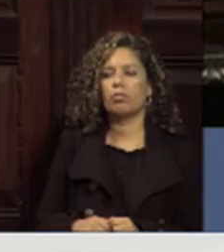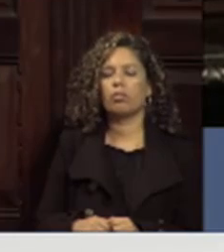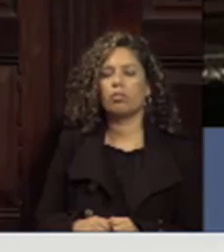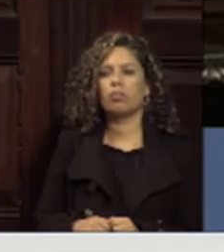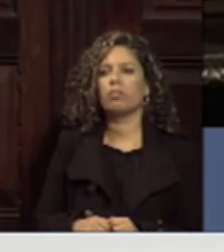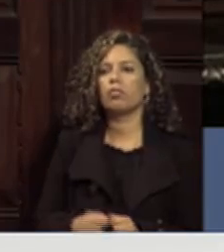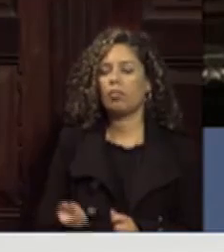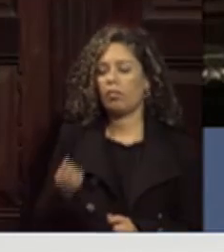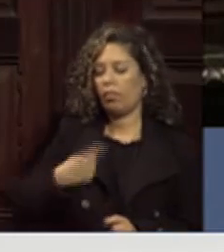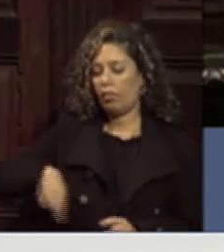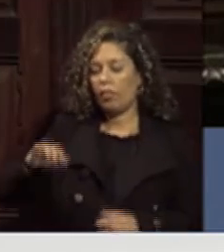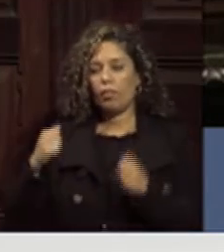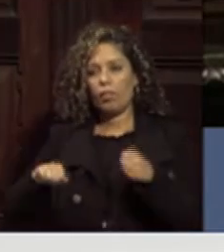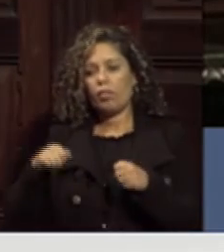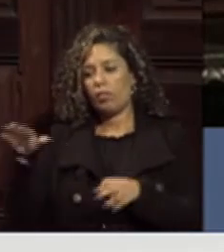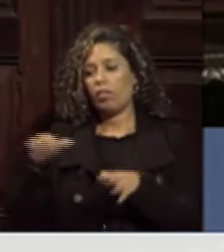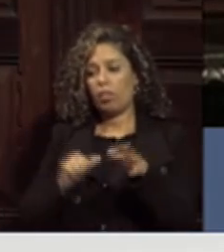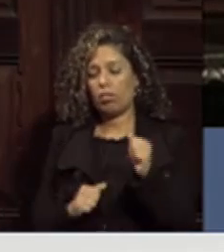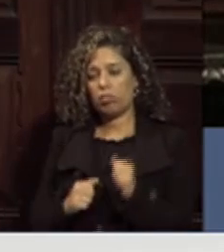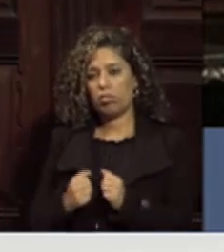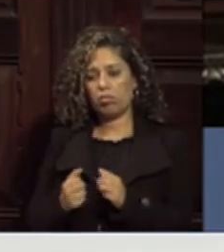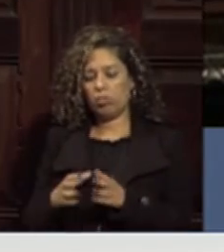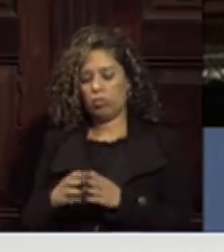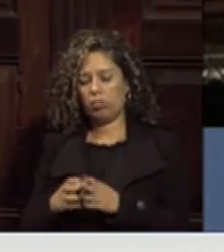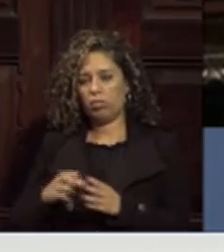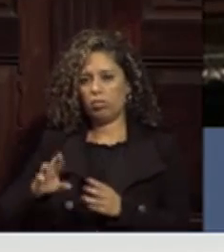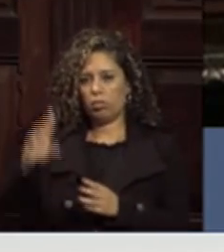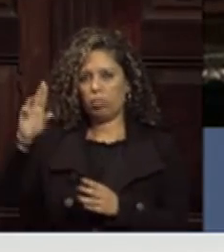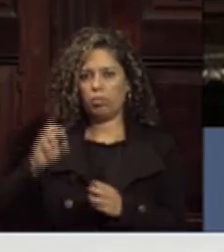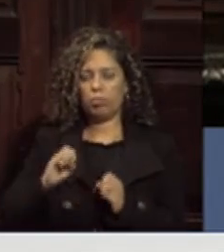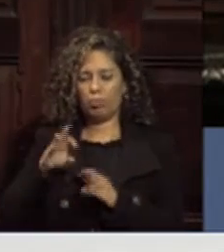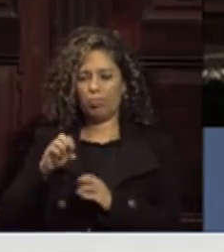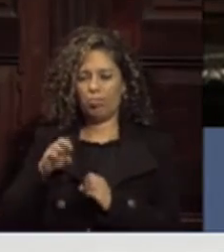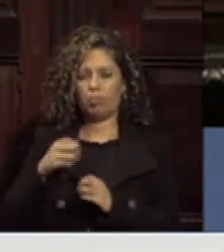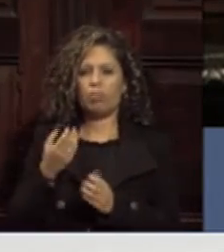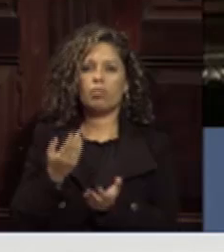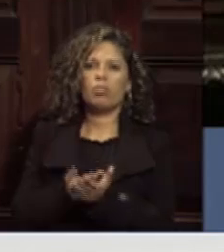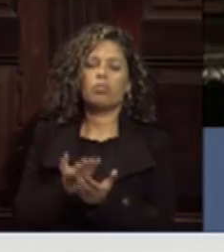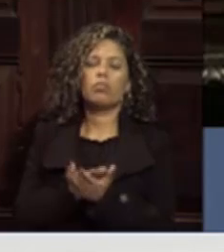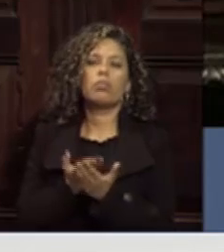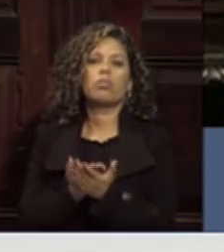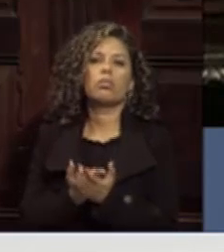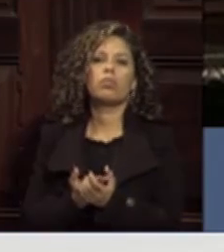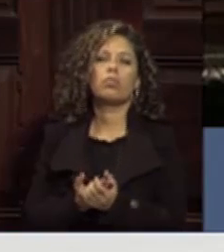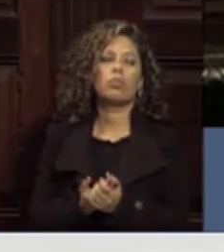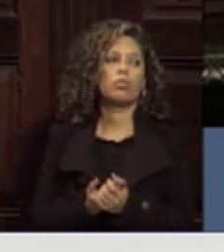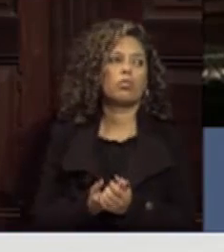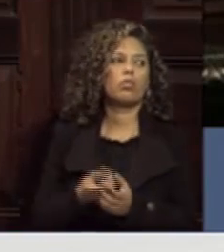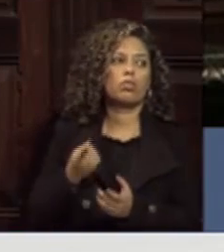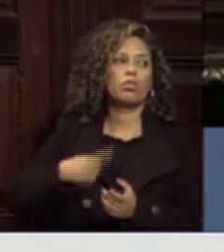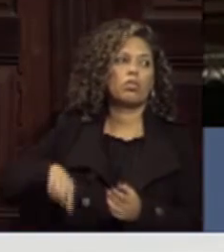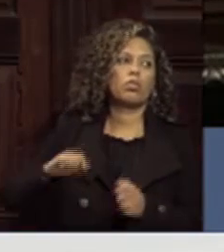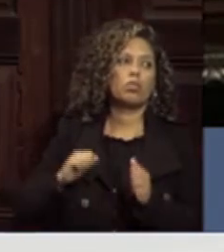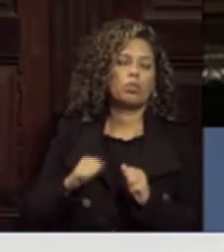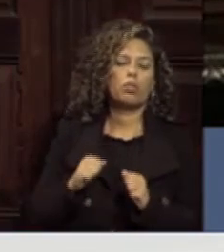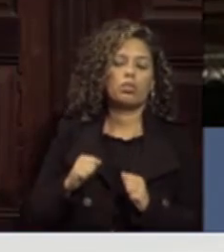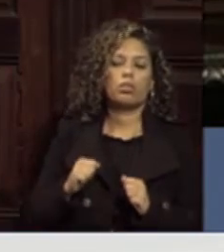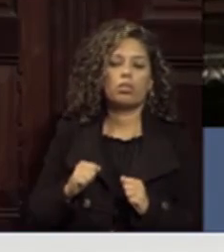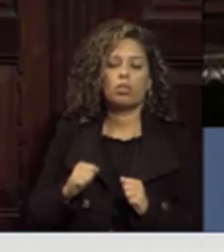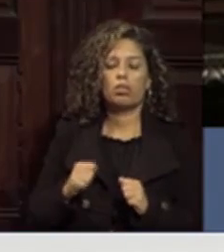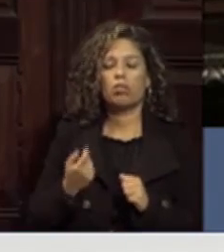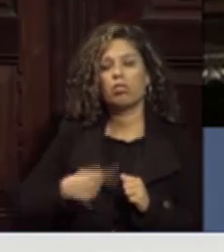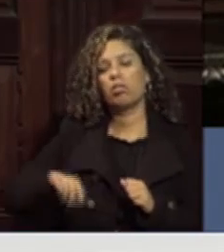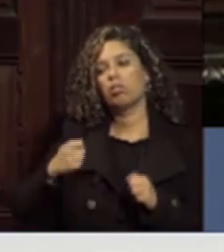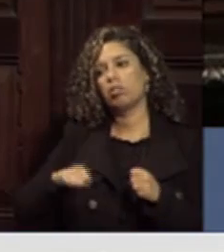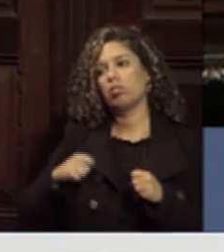chamar o Conselho Estadual de Educação, que hoje é órgão de Estado, por lei aprovada nesta casa, e nós fazemos uma rede de proteção à